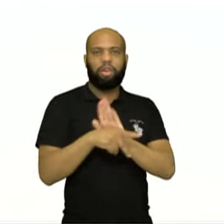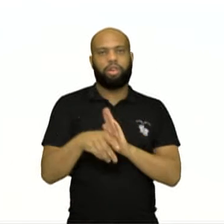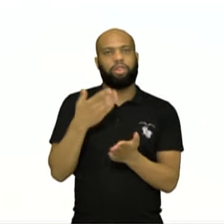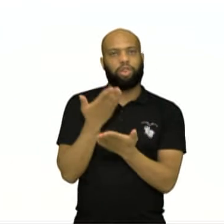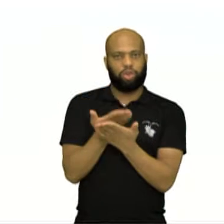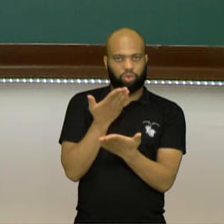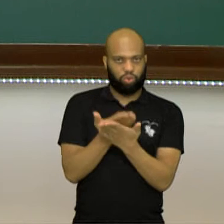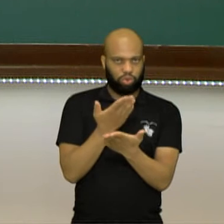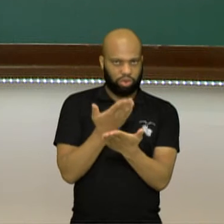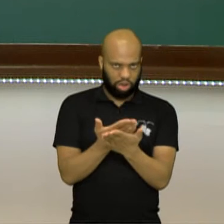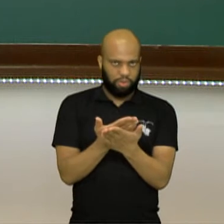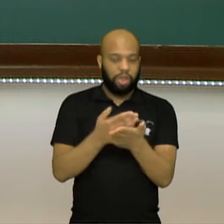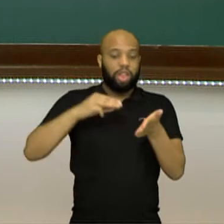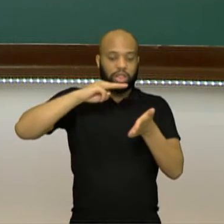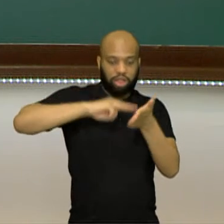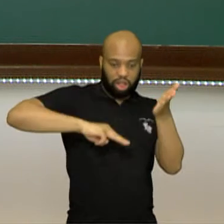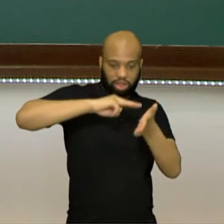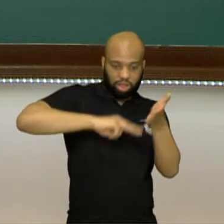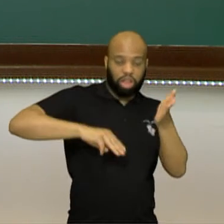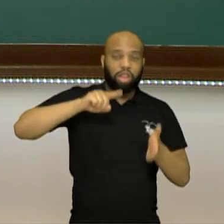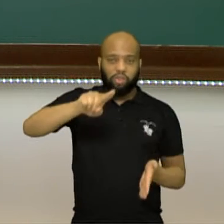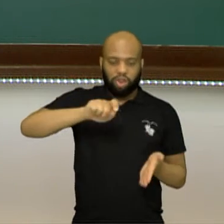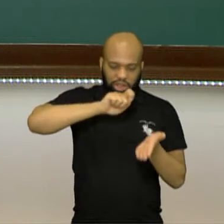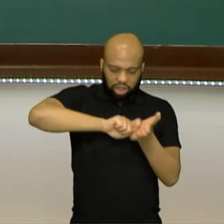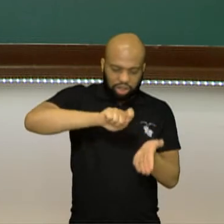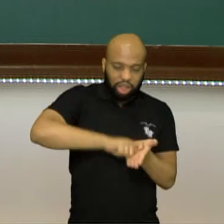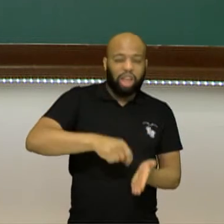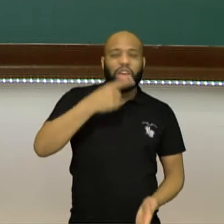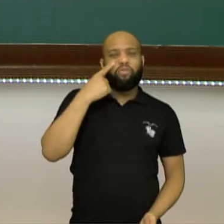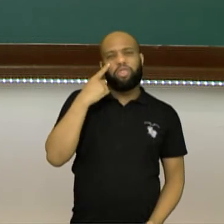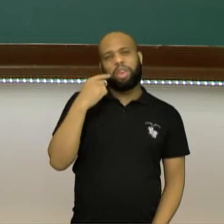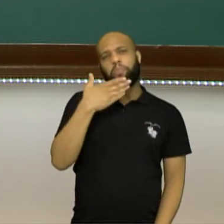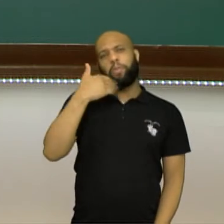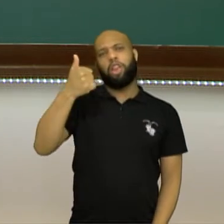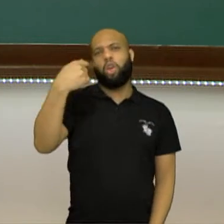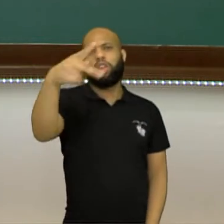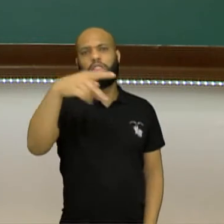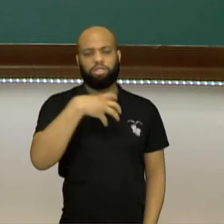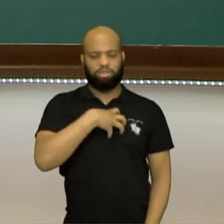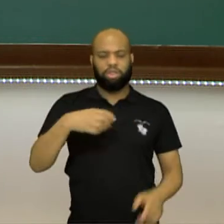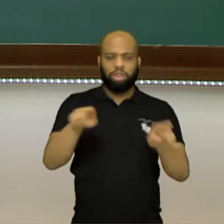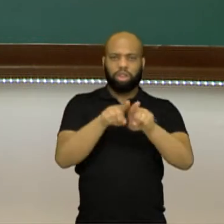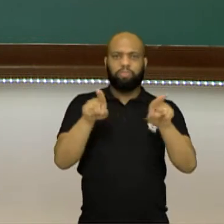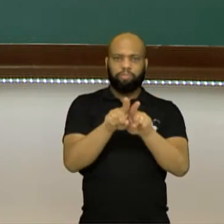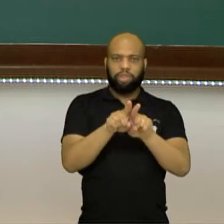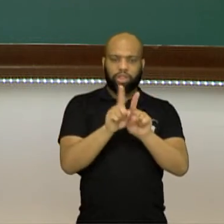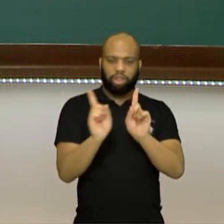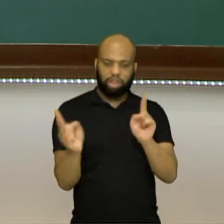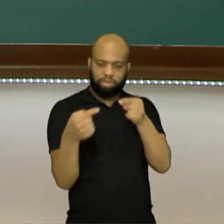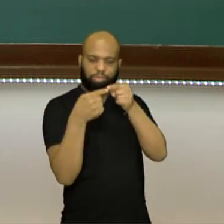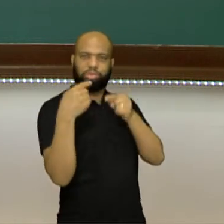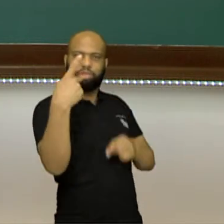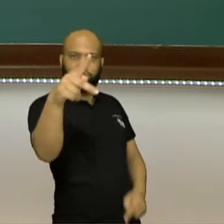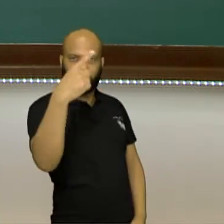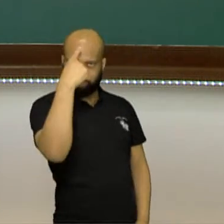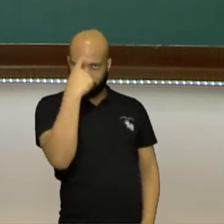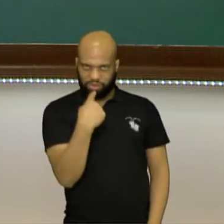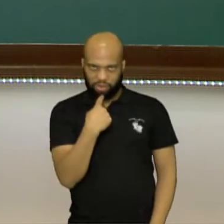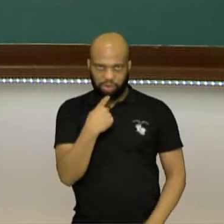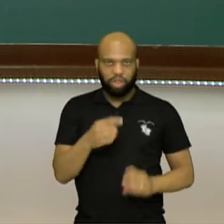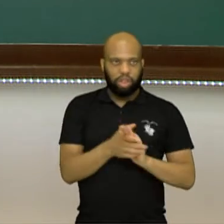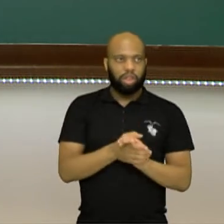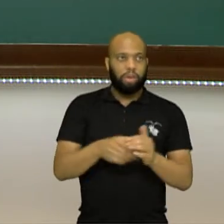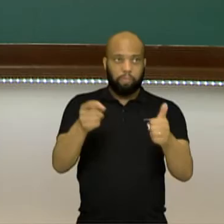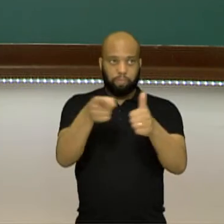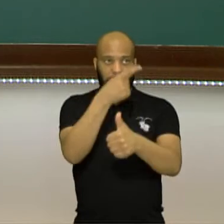de estudo. Anote eles, verifique qual é o melhor, inclusive, para você, para que você possa praticar. Vamos lá, o primeiro